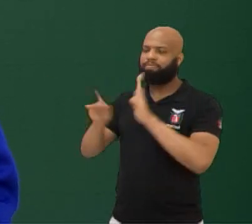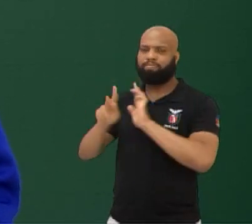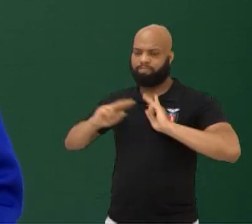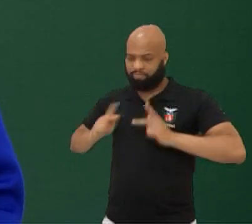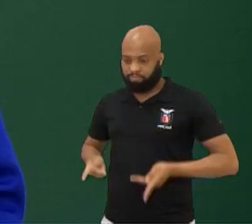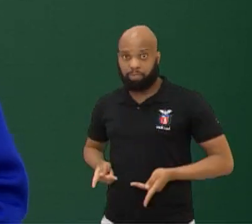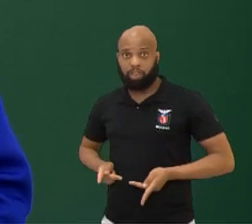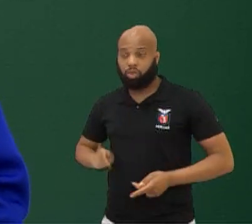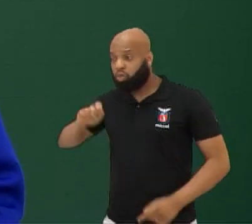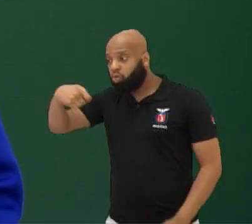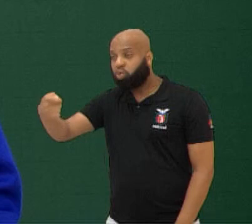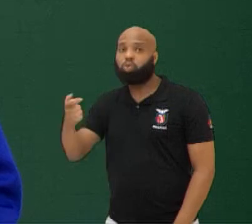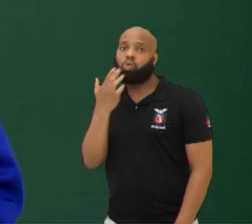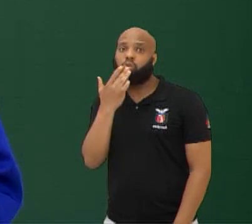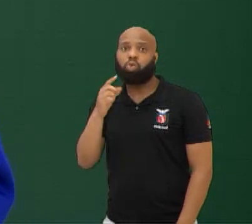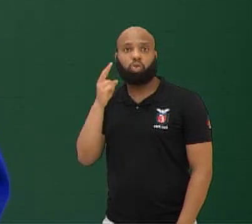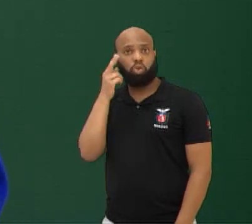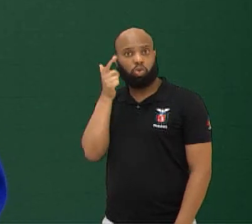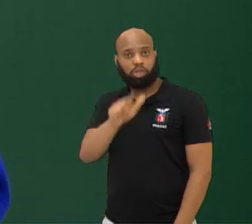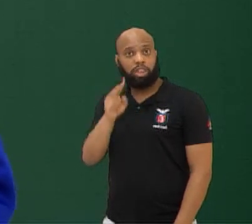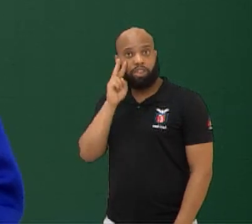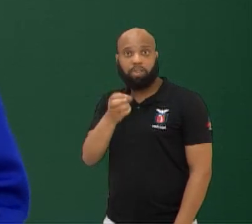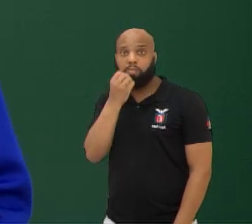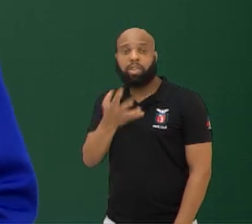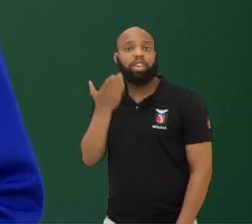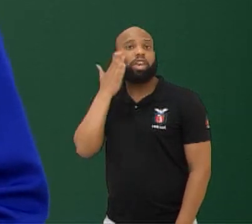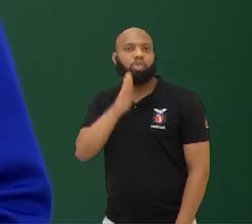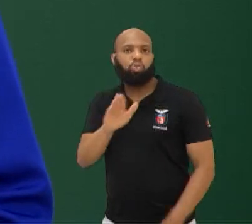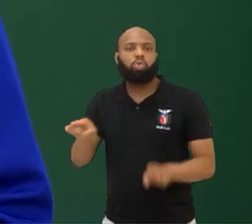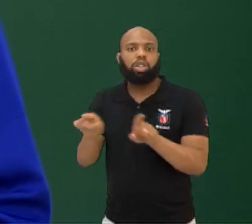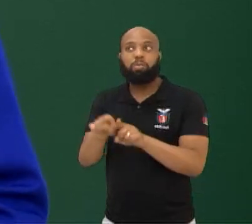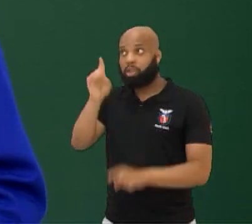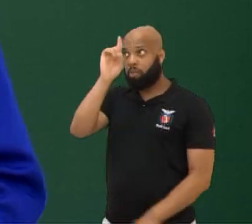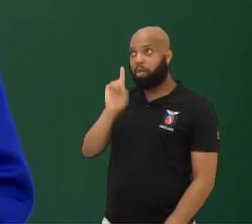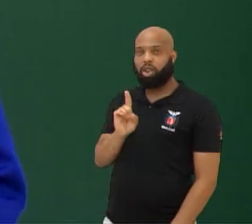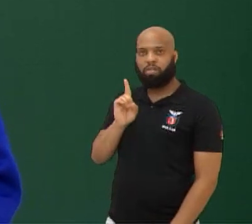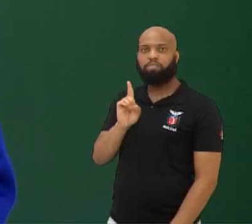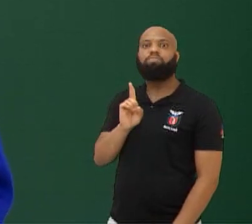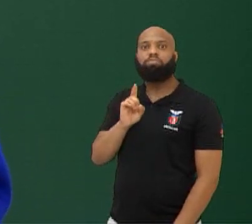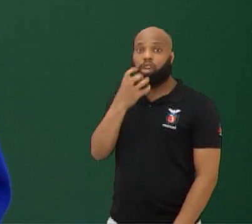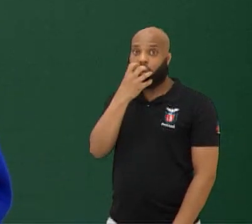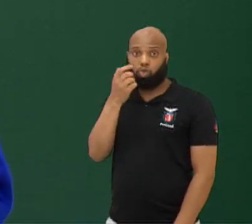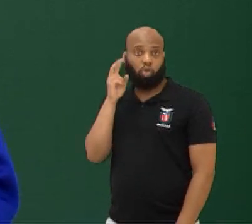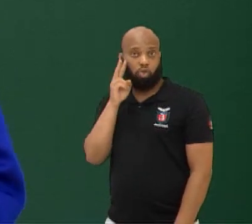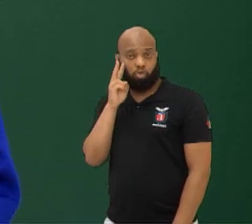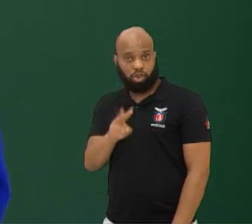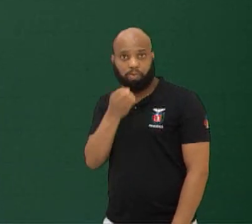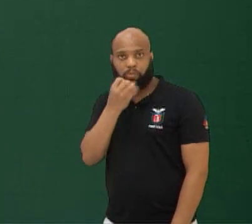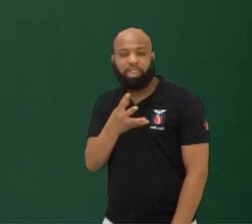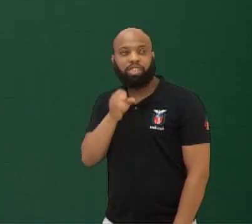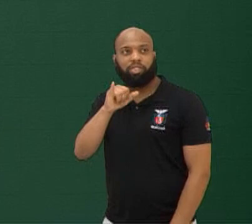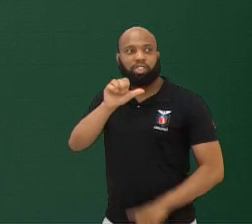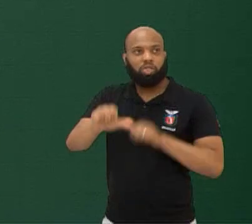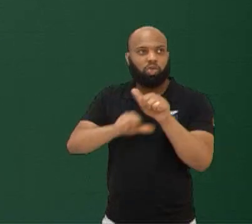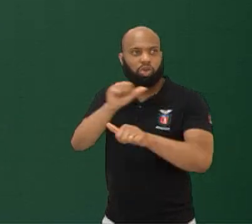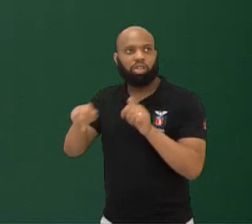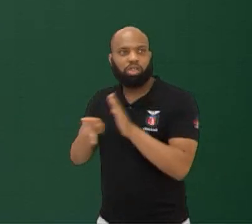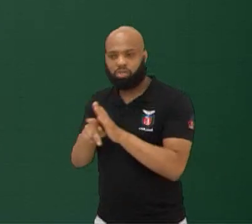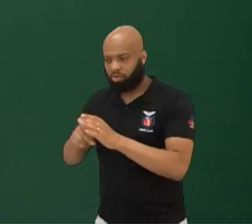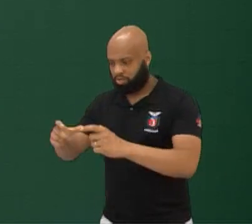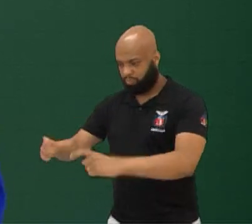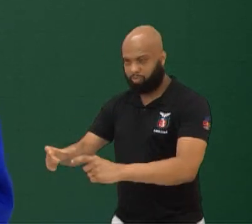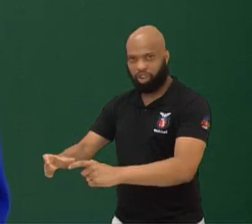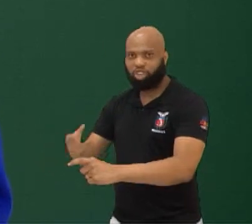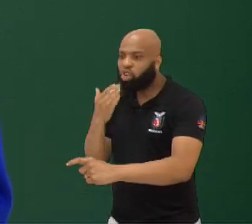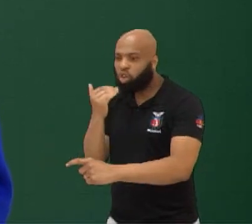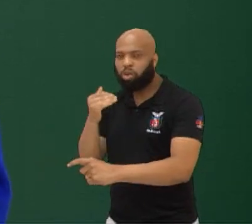com referência às cores. Eles enxergam bem o azul e o amarelo, principalmente. Você pode verificar isso quando você trocar a cor do pote do seu animalzinho, do seu